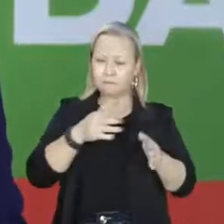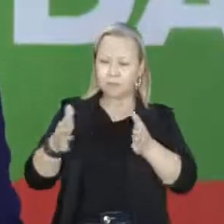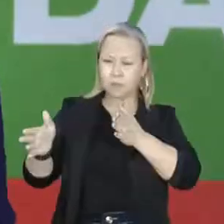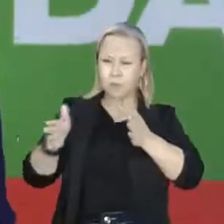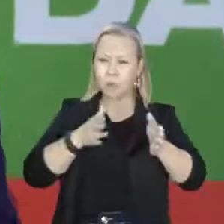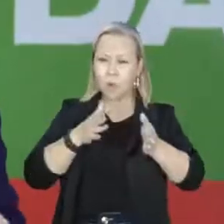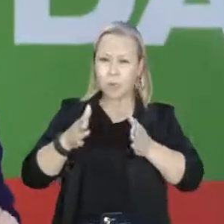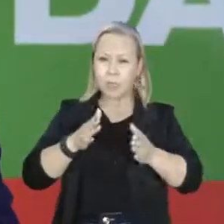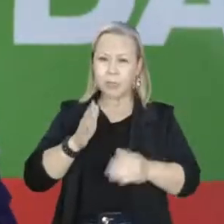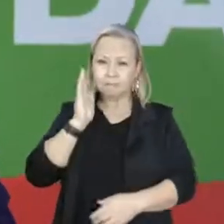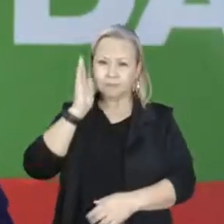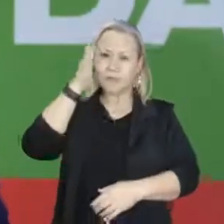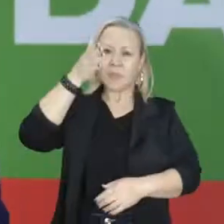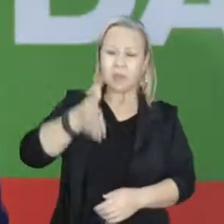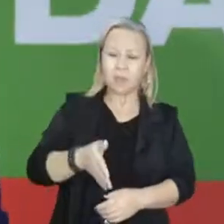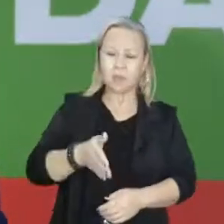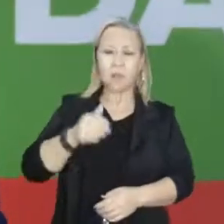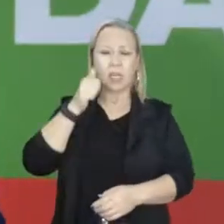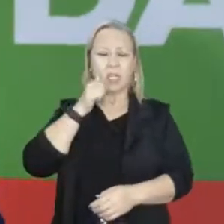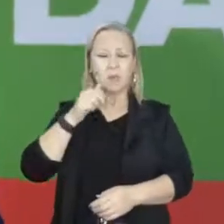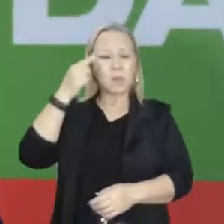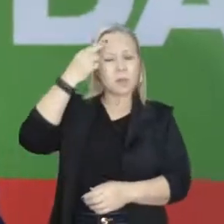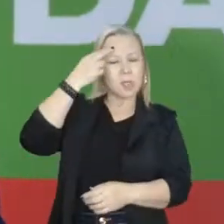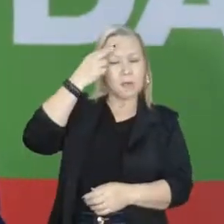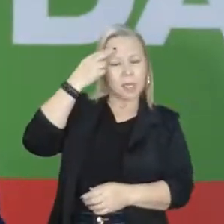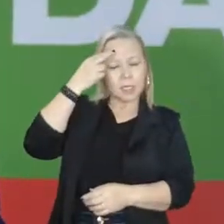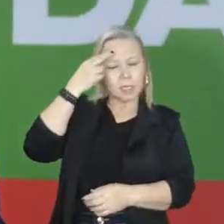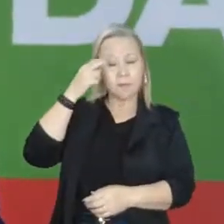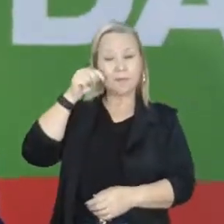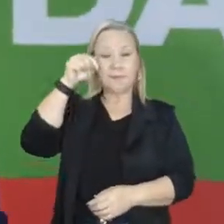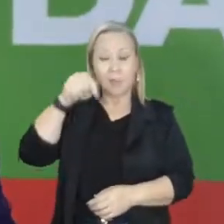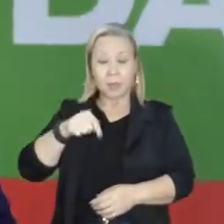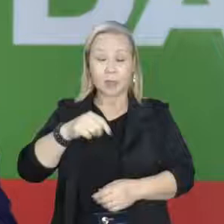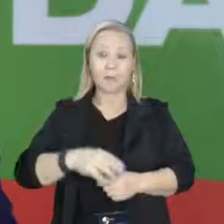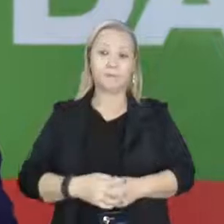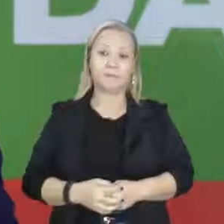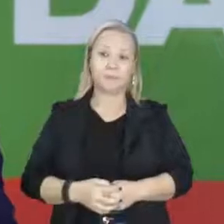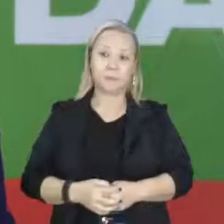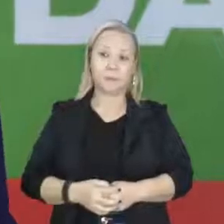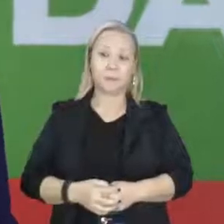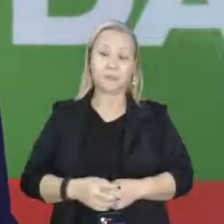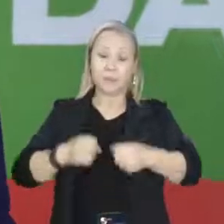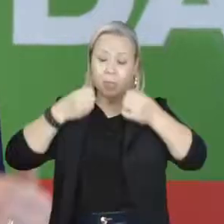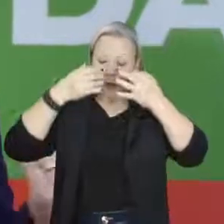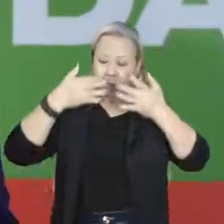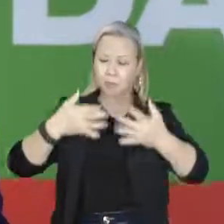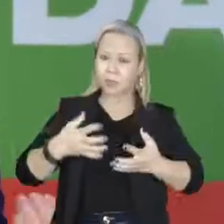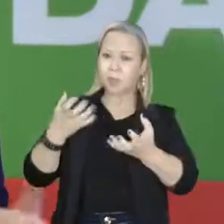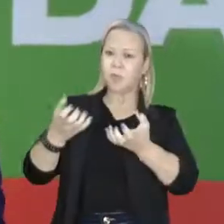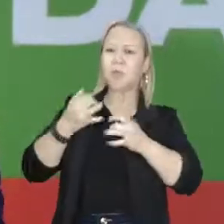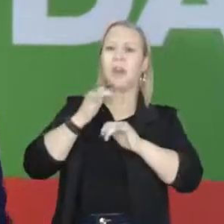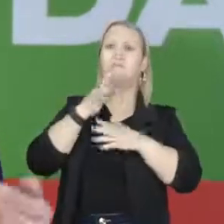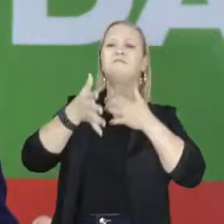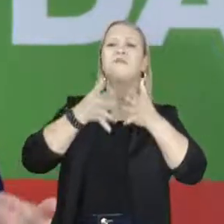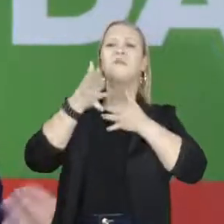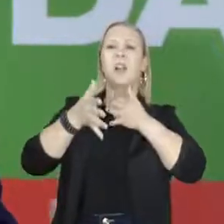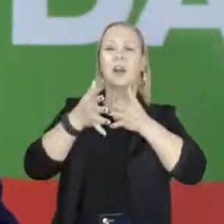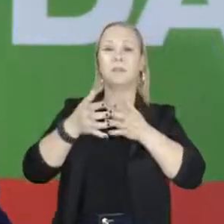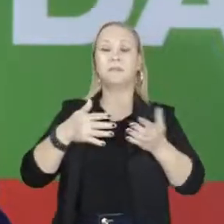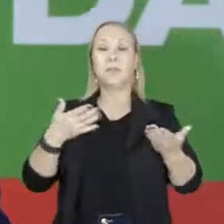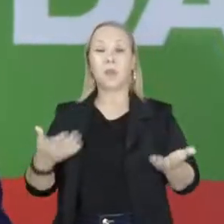às mulheres de reflexão. E aqui eu explico o que eu quero dizer. Quando o presidente falou